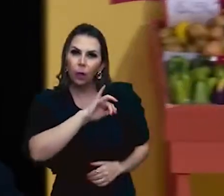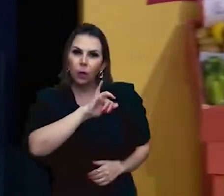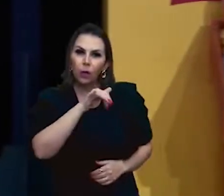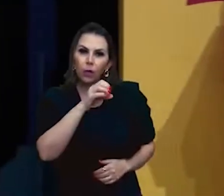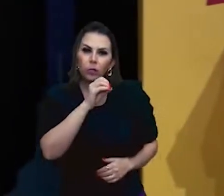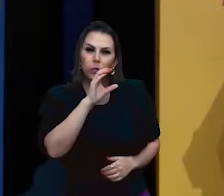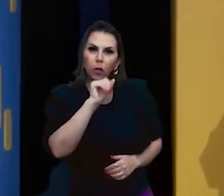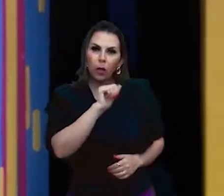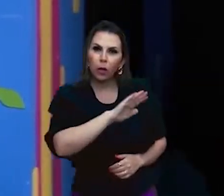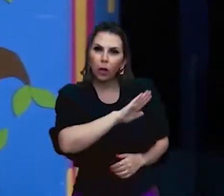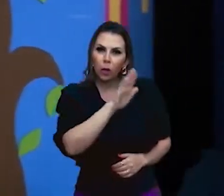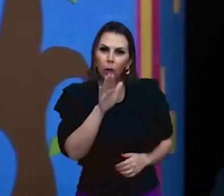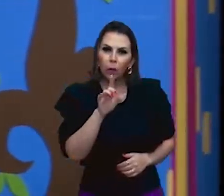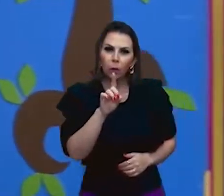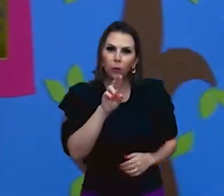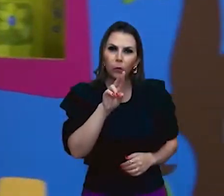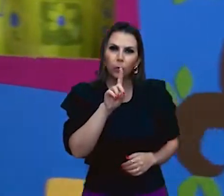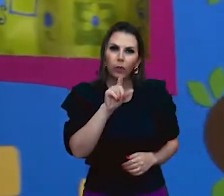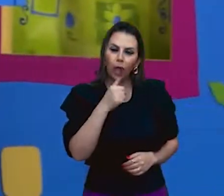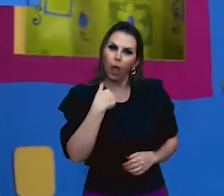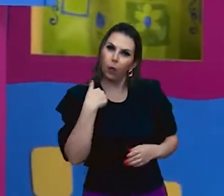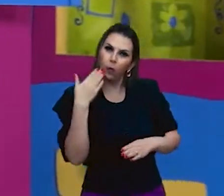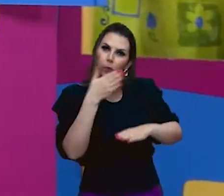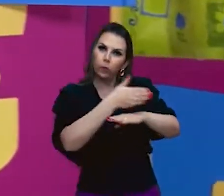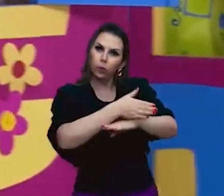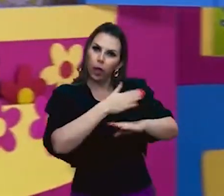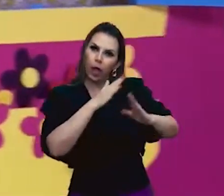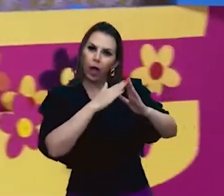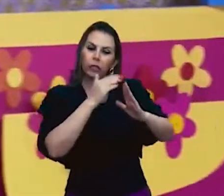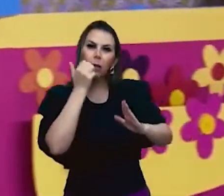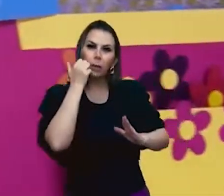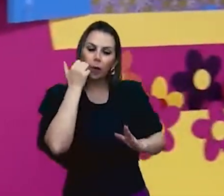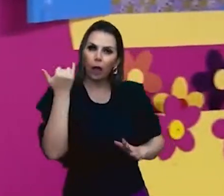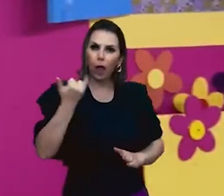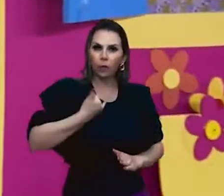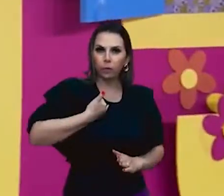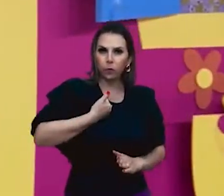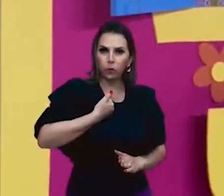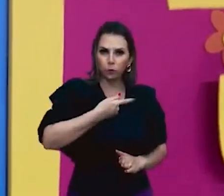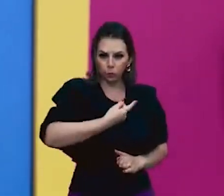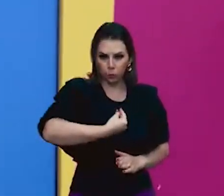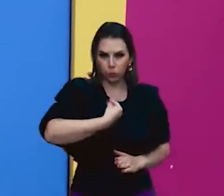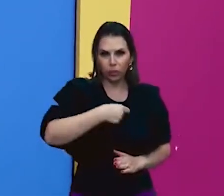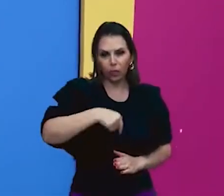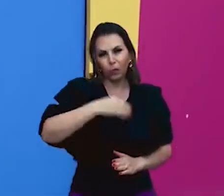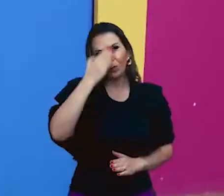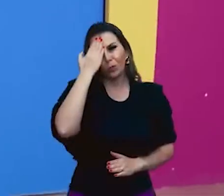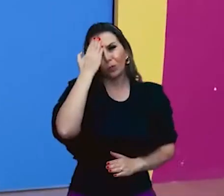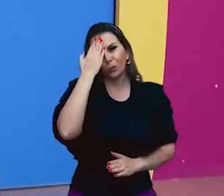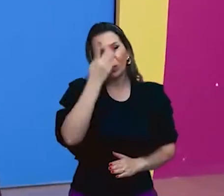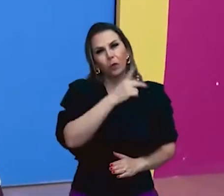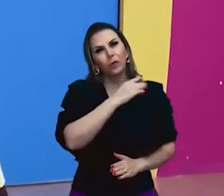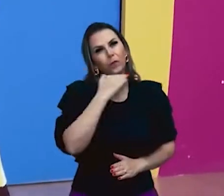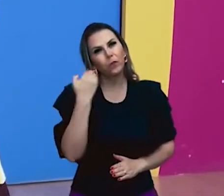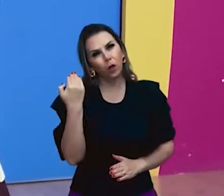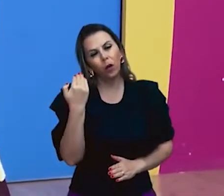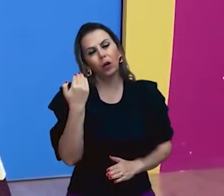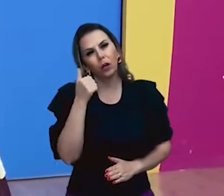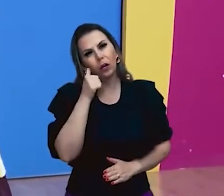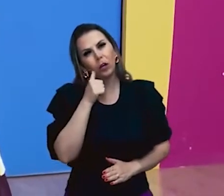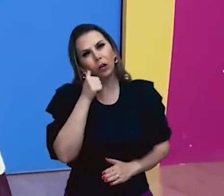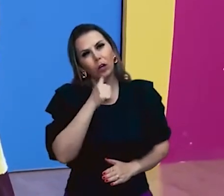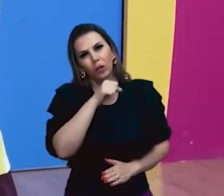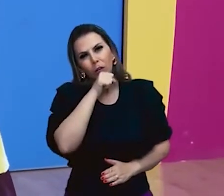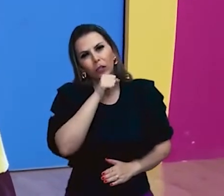Oi, Joca! Oi, Duda! Eu passei na casa de vocês e a sua mãe disse que vocês estavam aqui. Eu fiquei sabendo que a sua avó